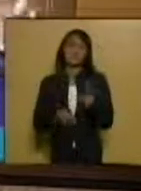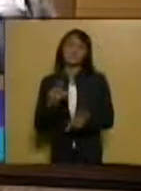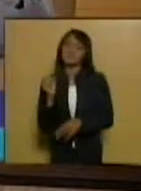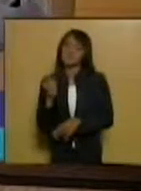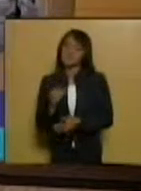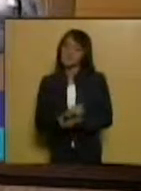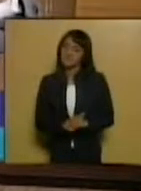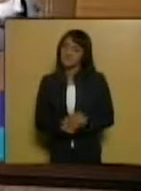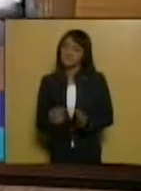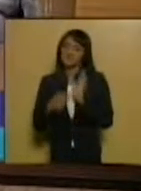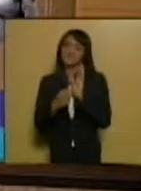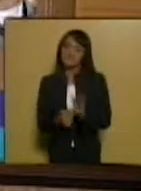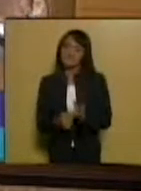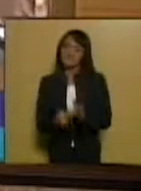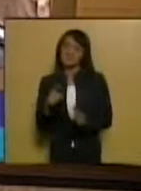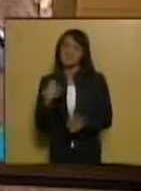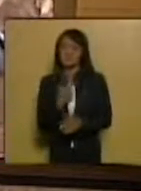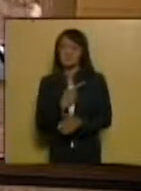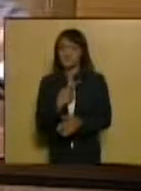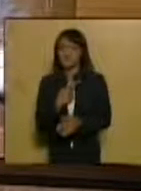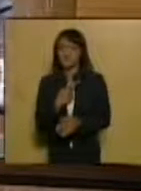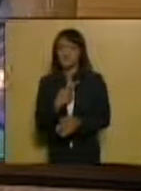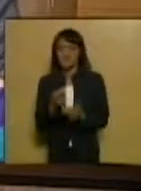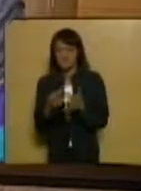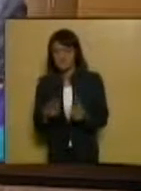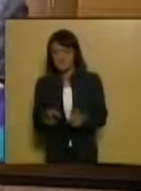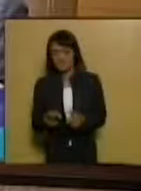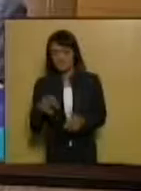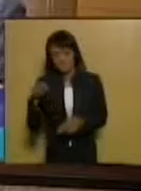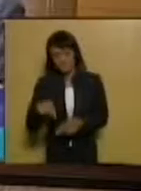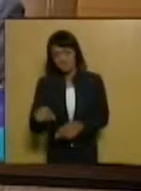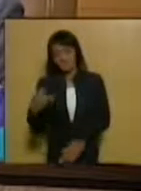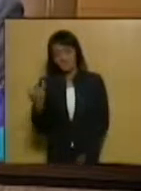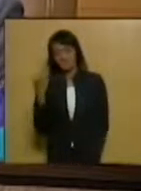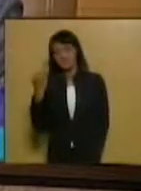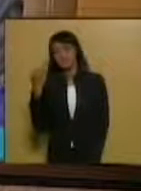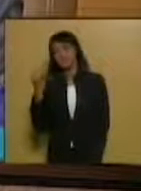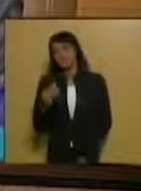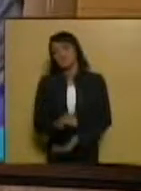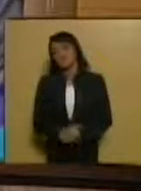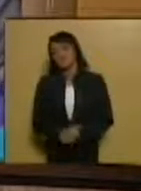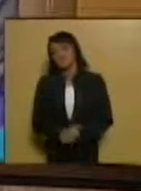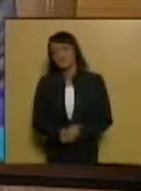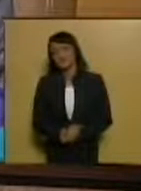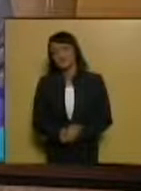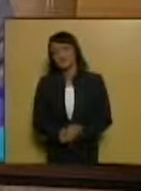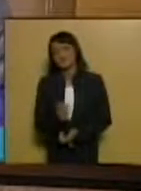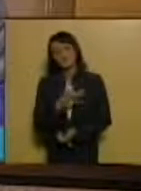essas e nós vamos procurar a solução por aqui. Eu acho que isso aqui é fundamental. Não temos de que ter medo.